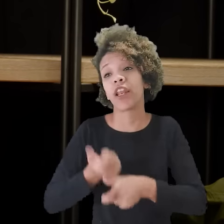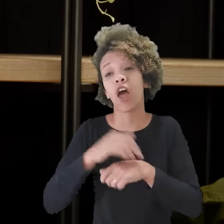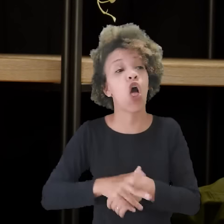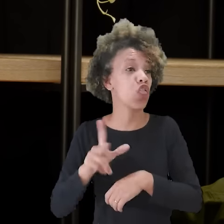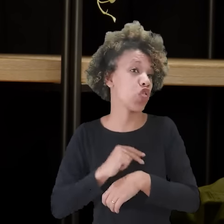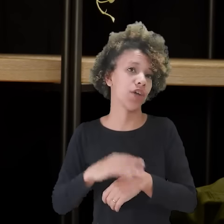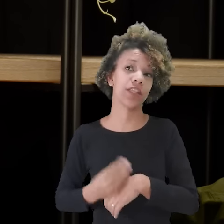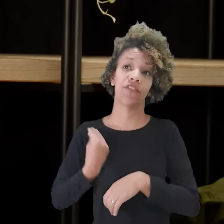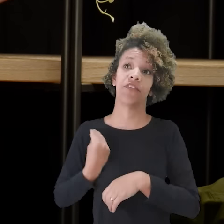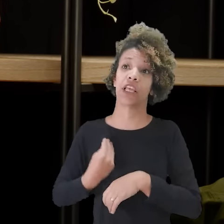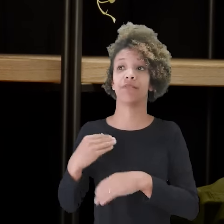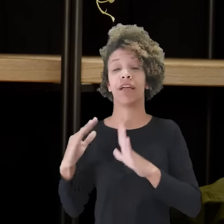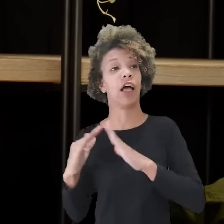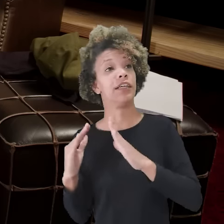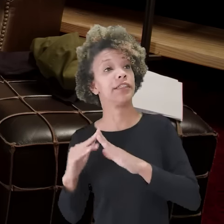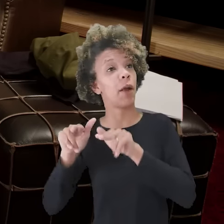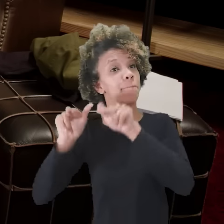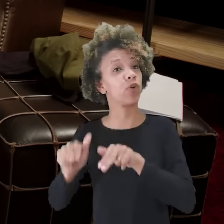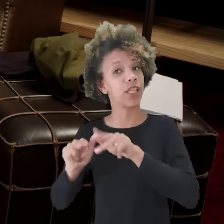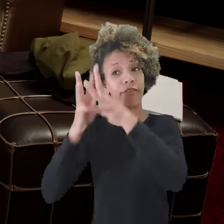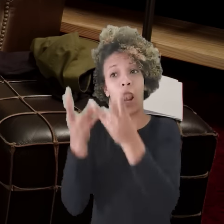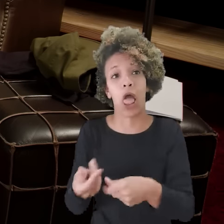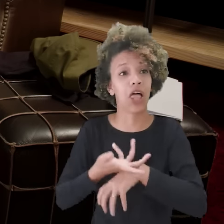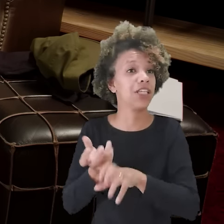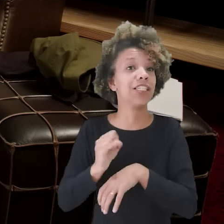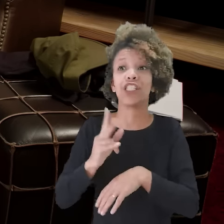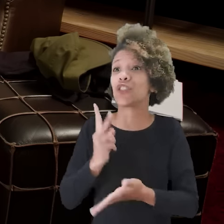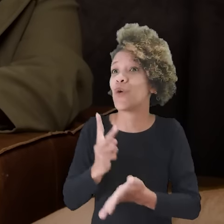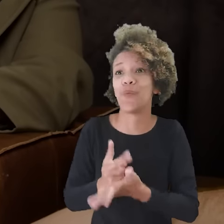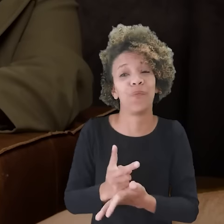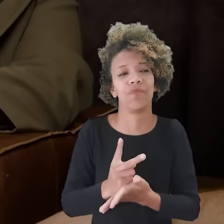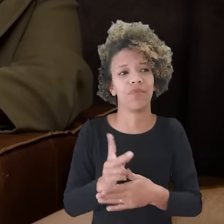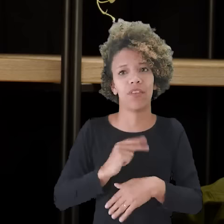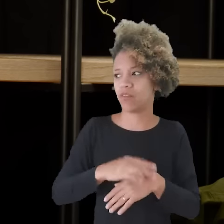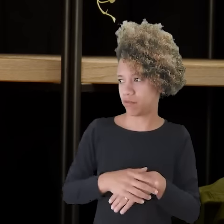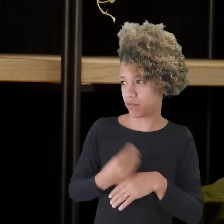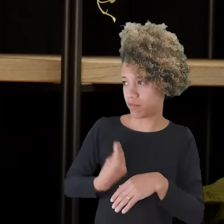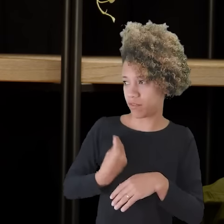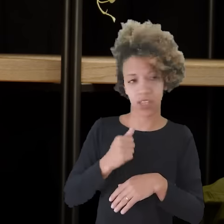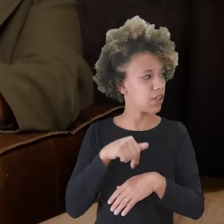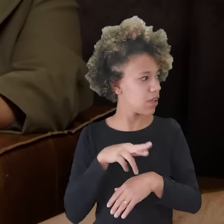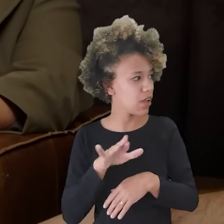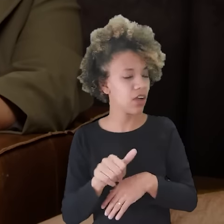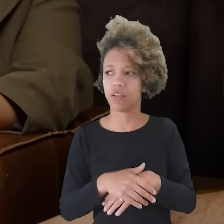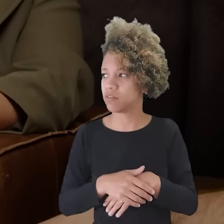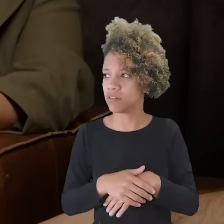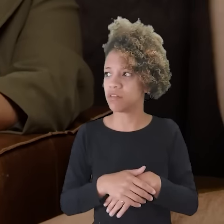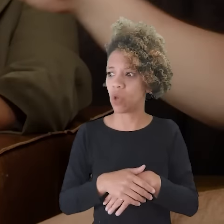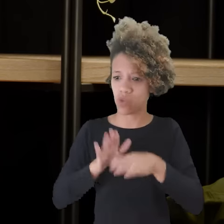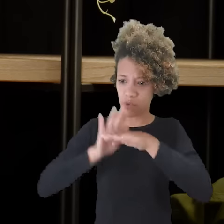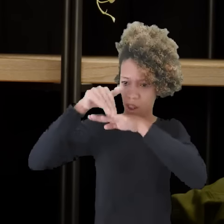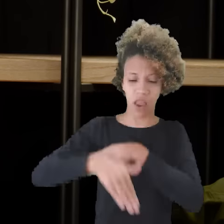fiquei numa pousada e ela caiu porque será se todo ano acontece isso é isso de quem você ficou em Angra não é